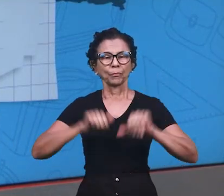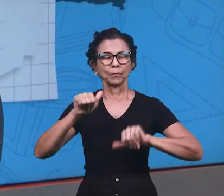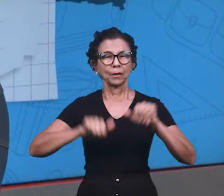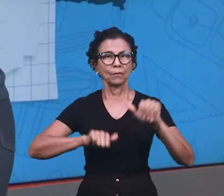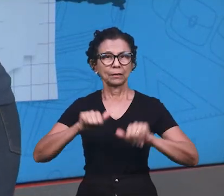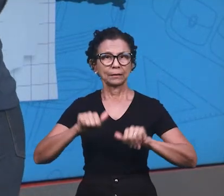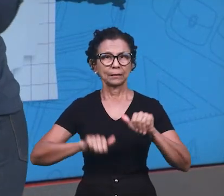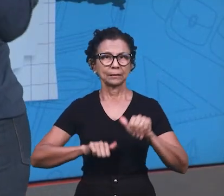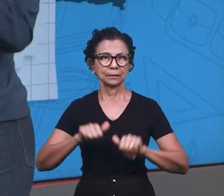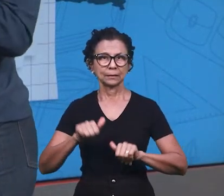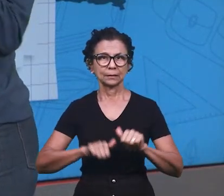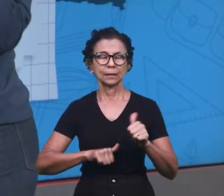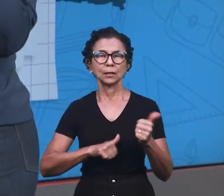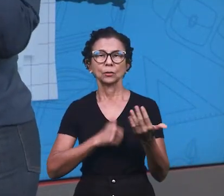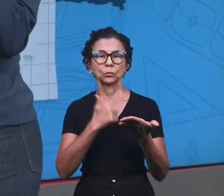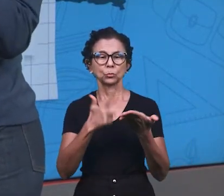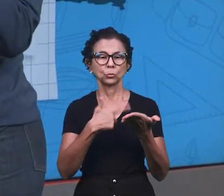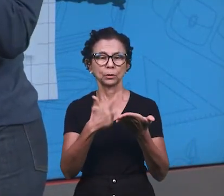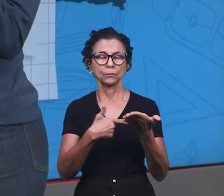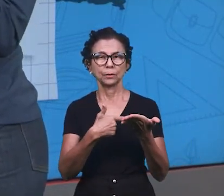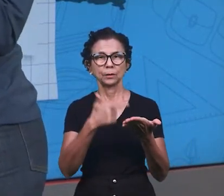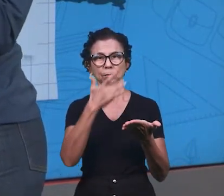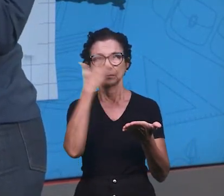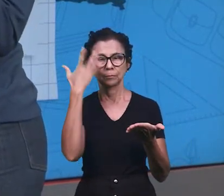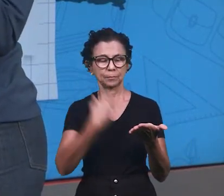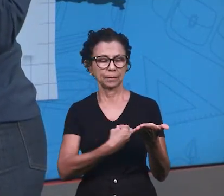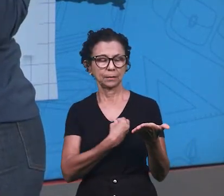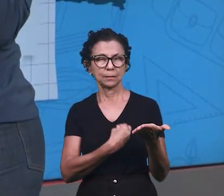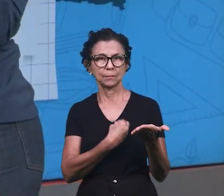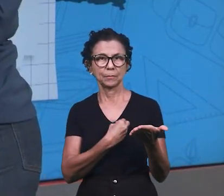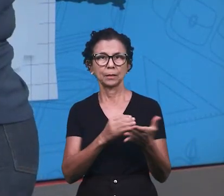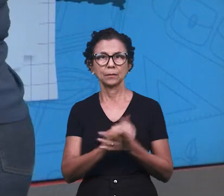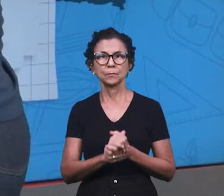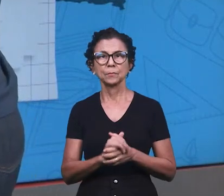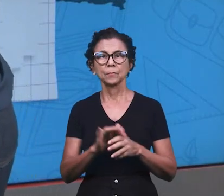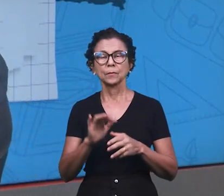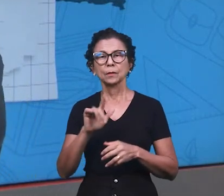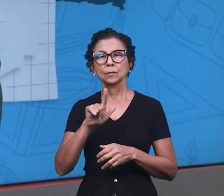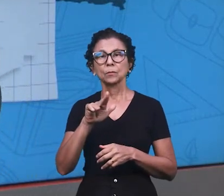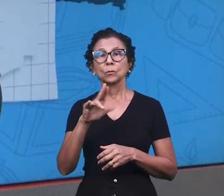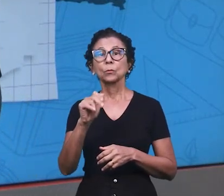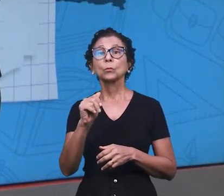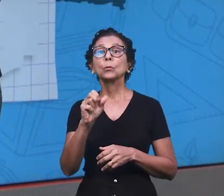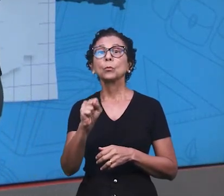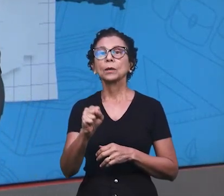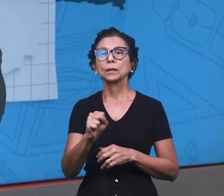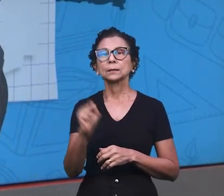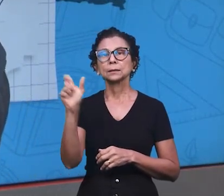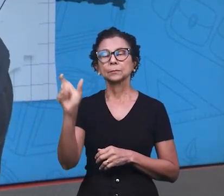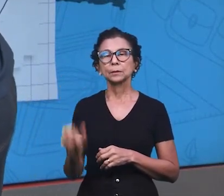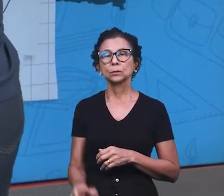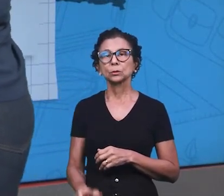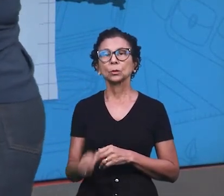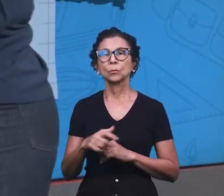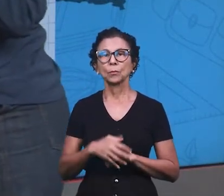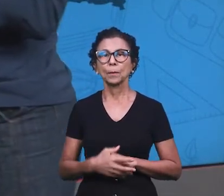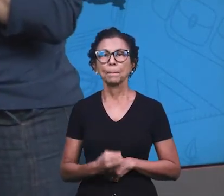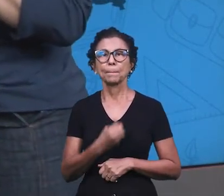INEP fez na cartilha do participante da redação do Lucas. Olha o que ele diz. O participante apresenta